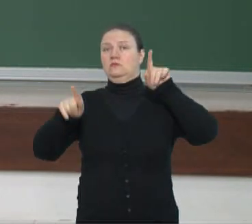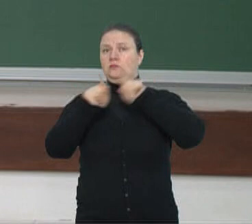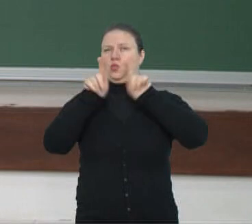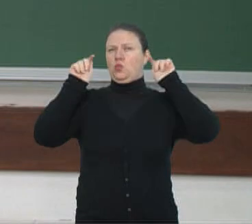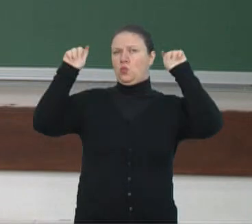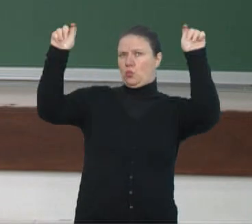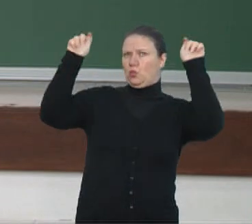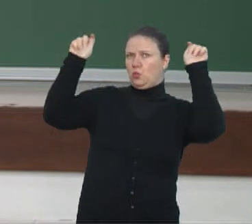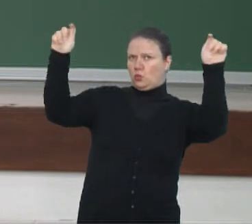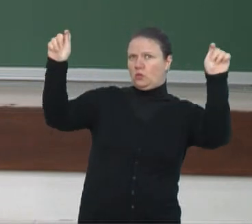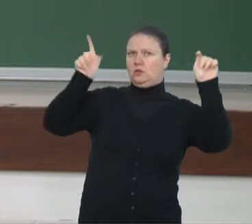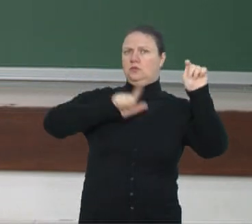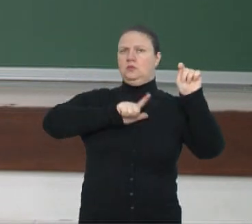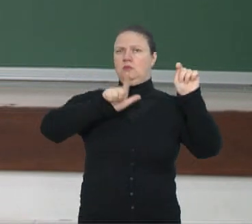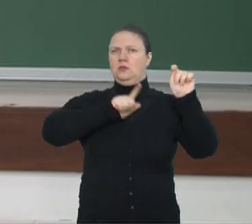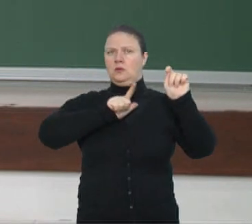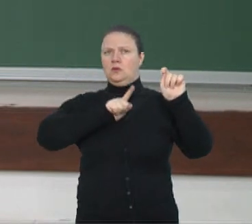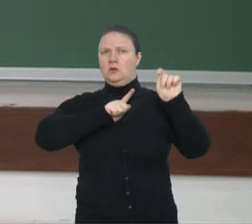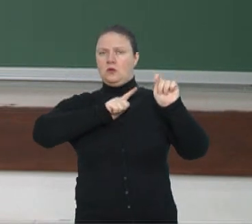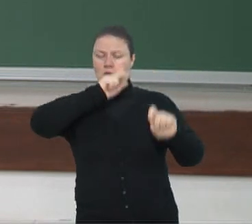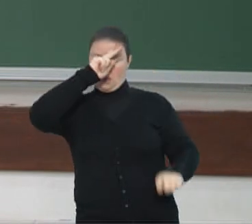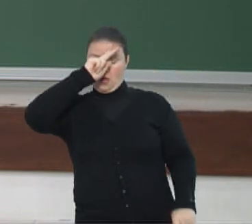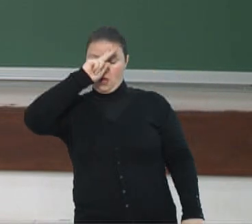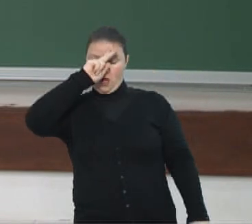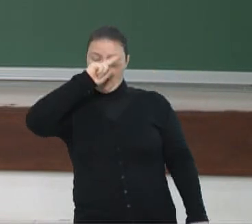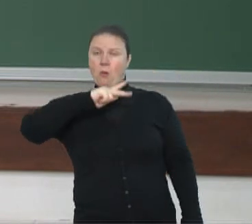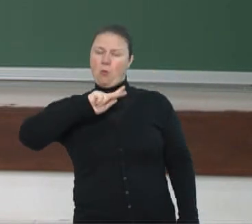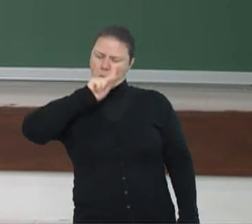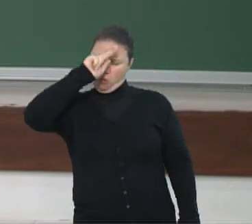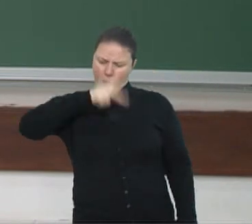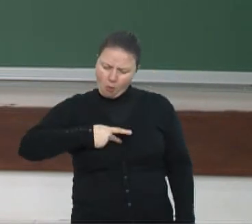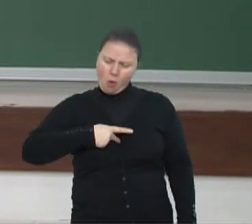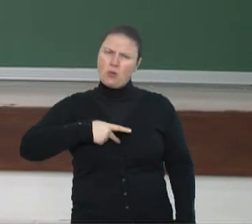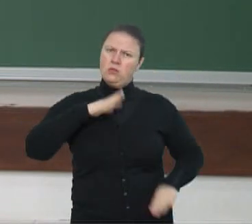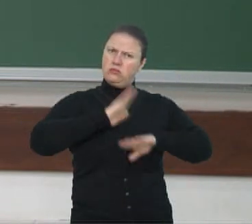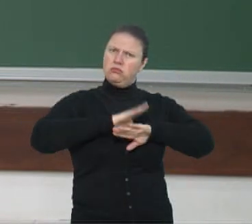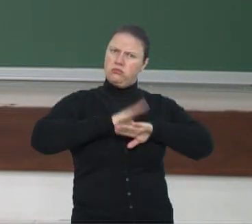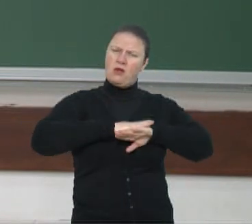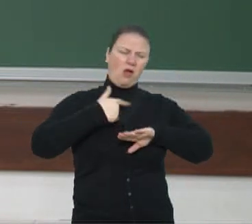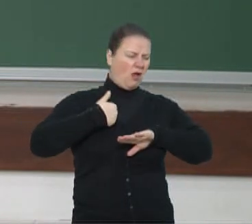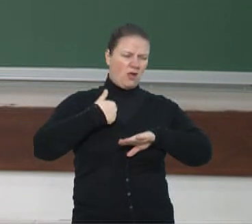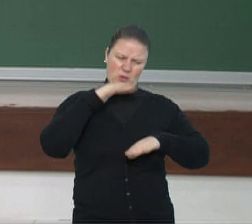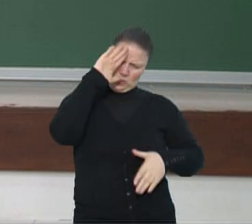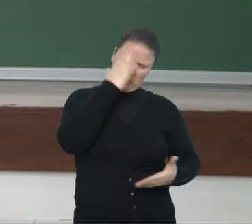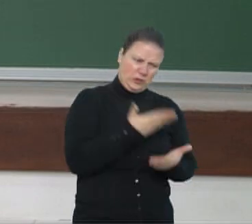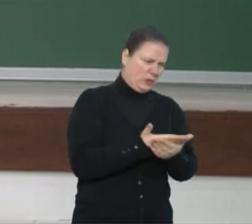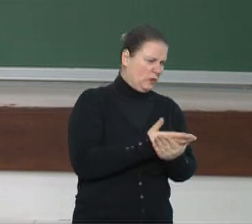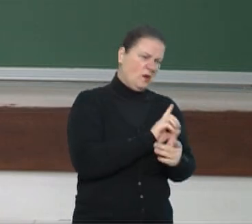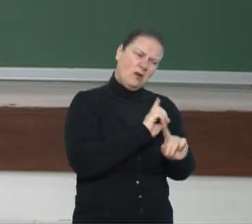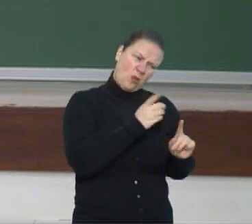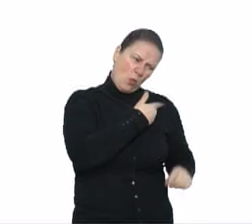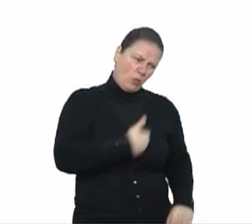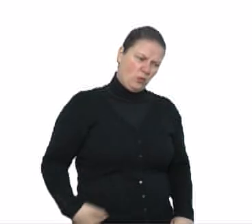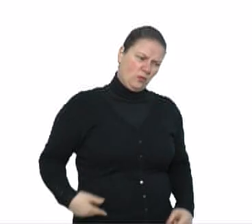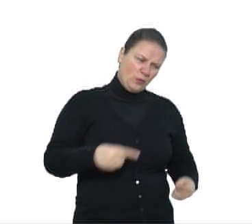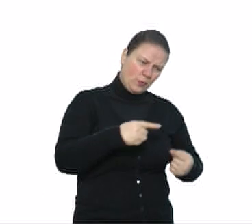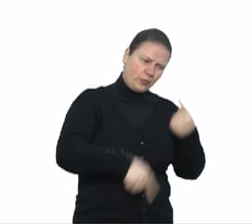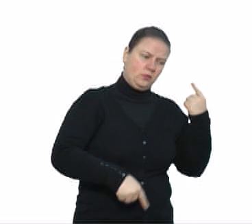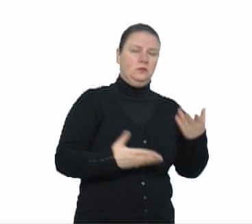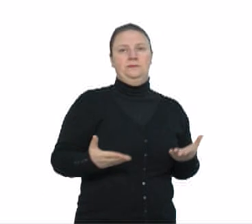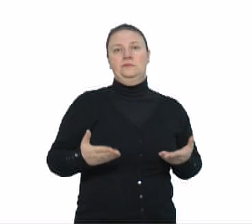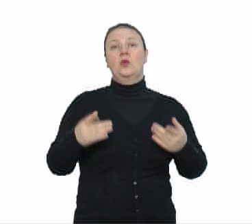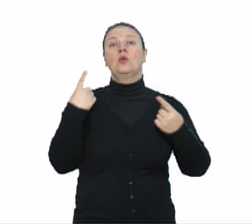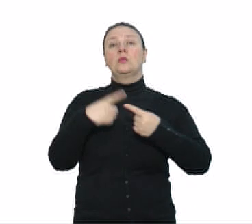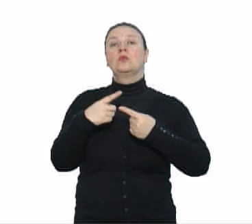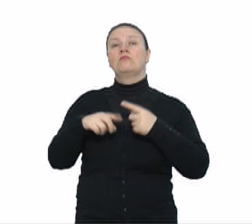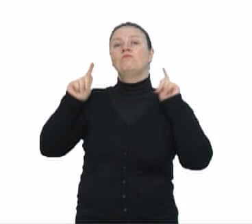manifestação, as pessoas tentam, elas, pela própria mão, fazer essa mudança, não acreditando mais em governos, certo? Por que protestar?